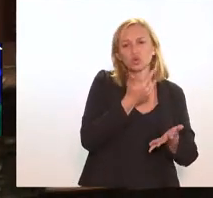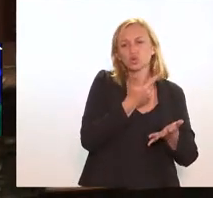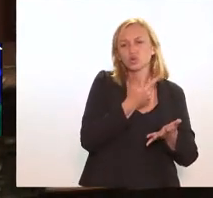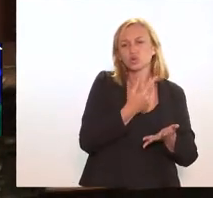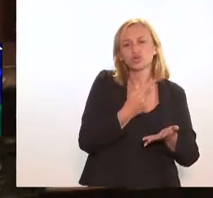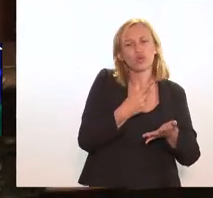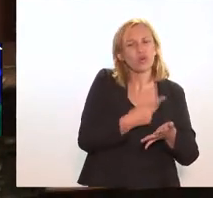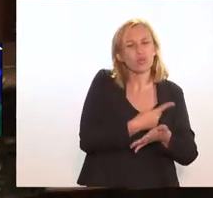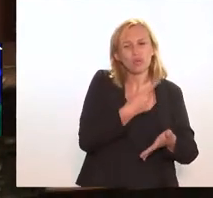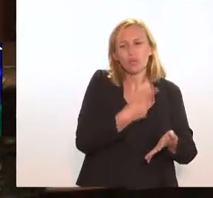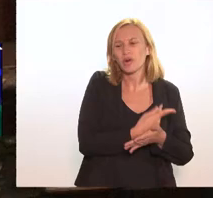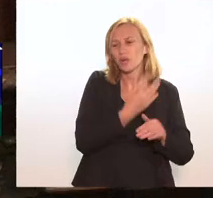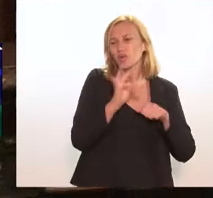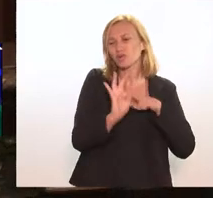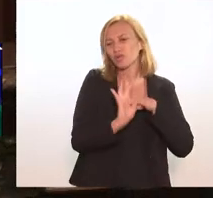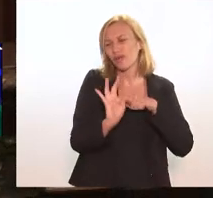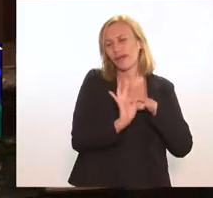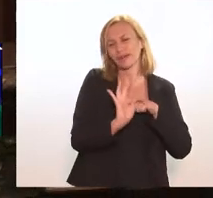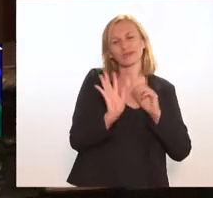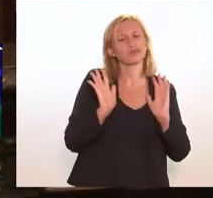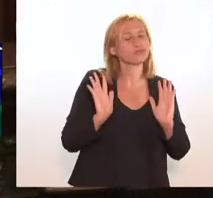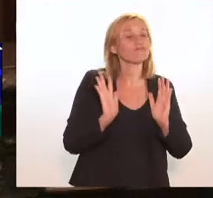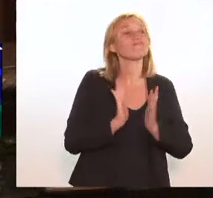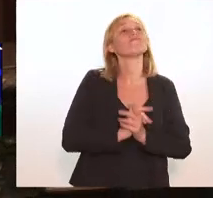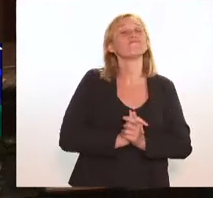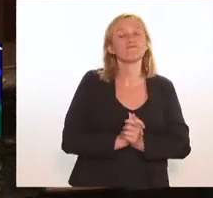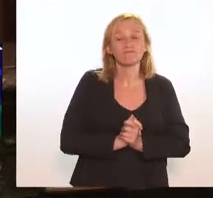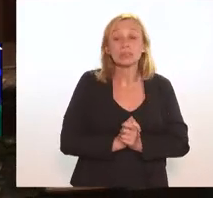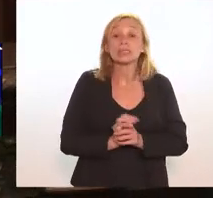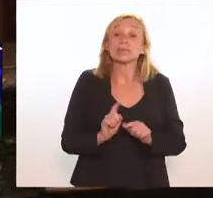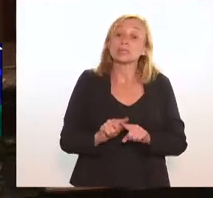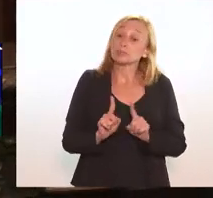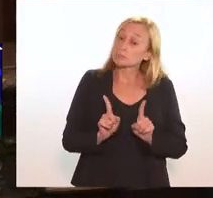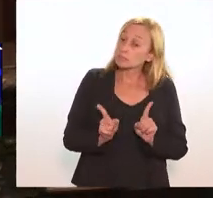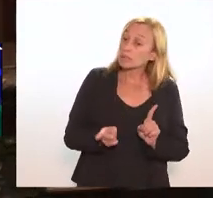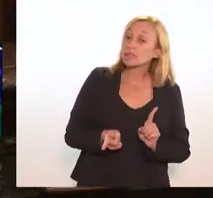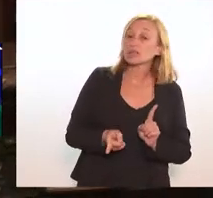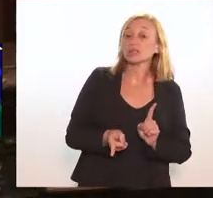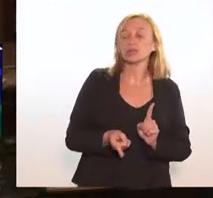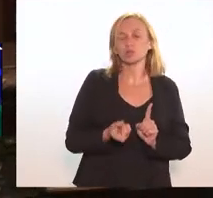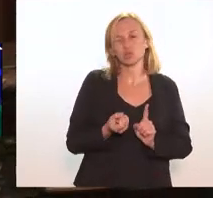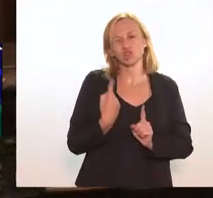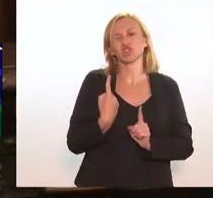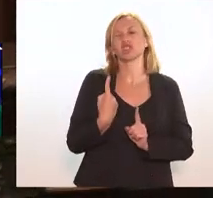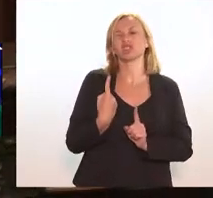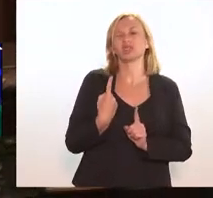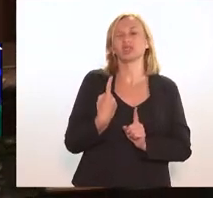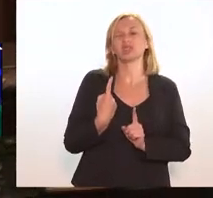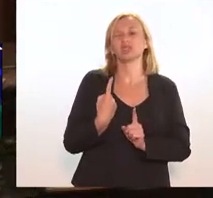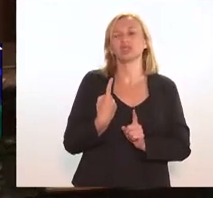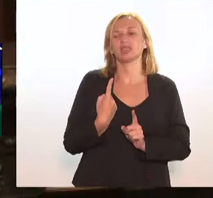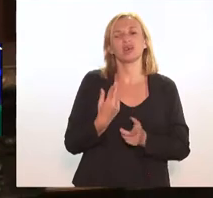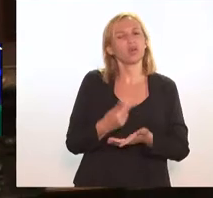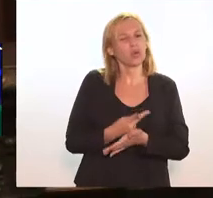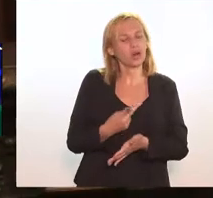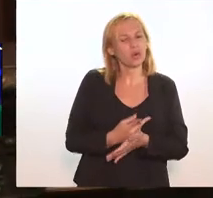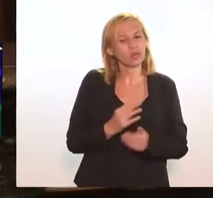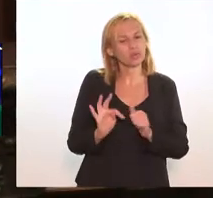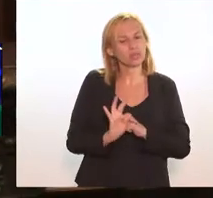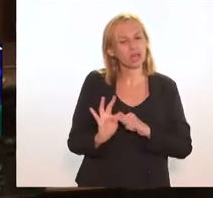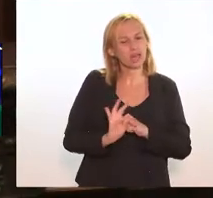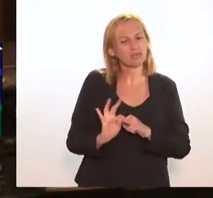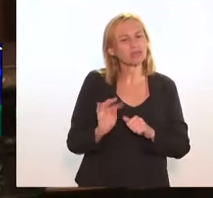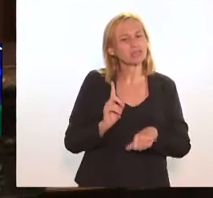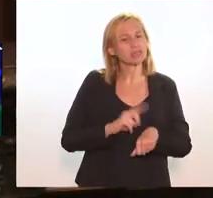uma falha técnica, um erro técnico, mas muito nos estranha um erro técnico exatamente